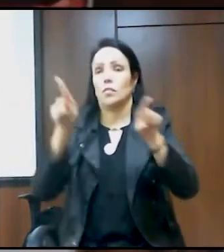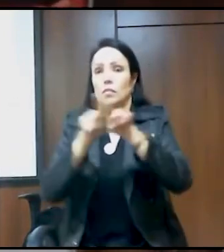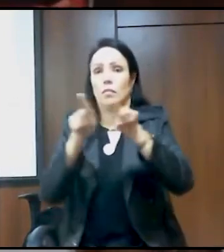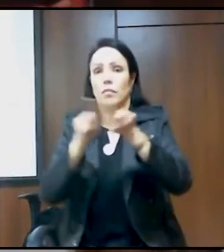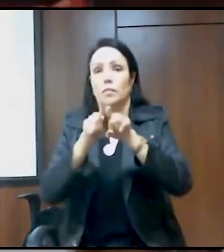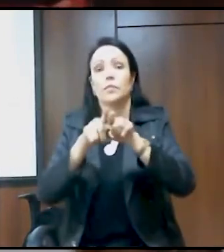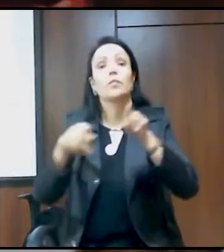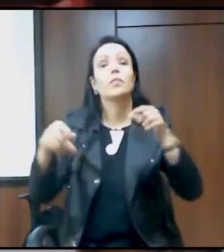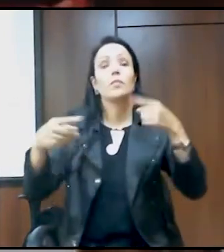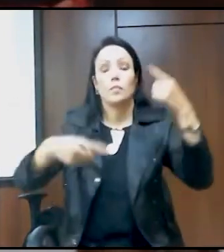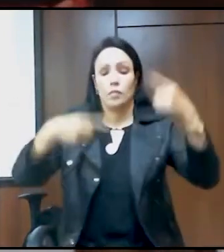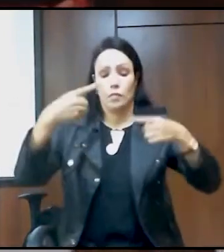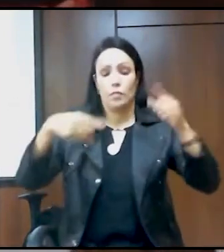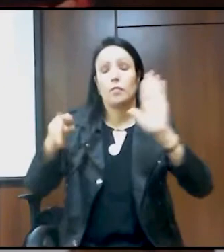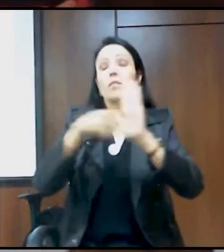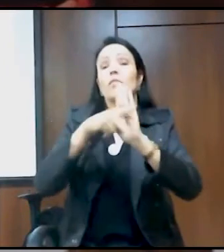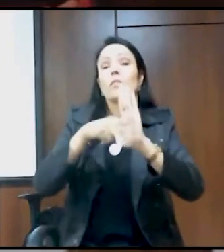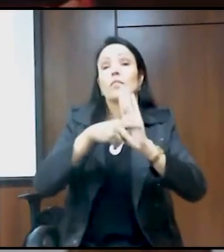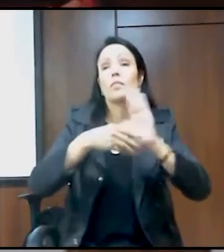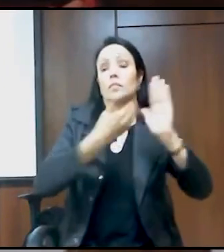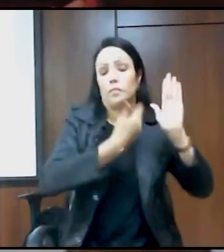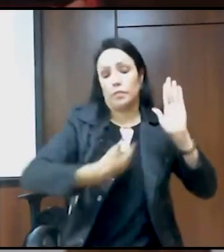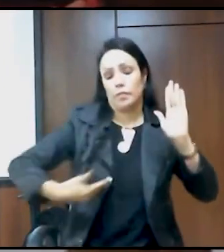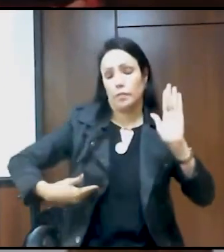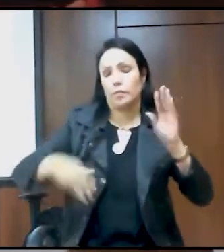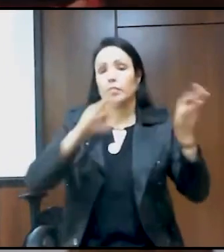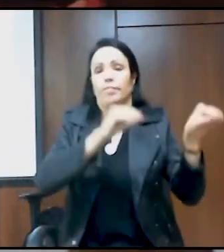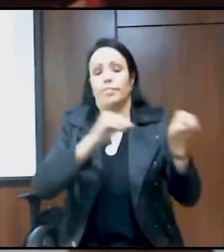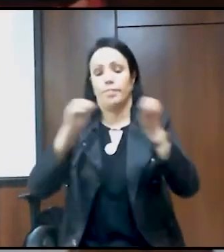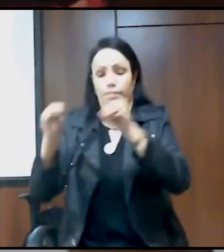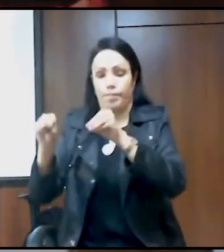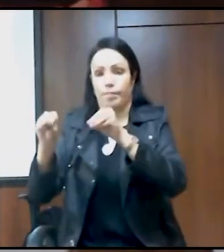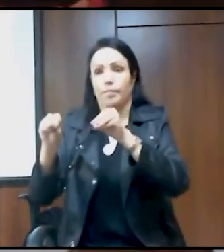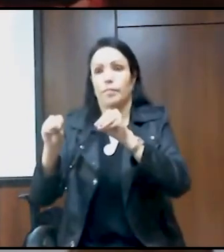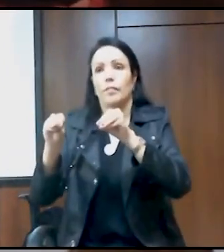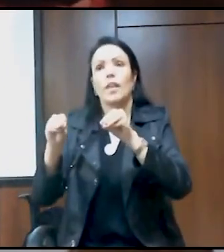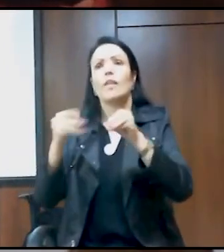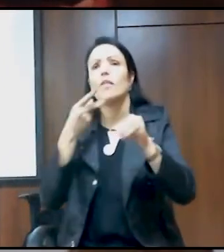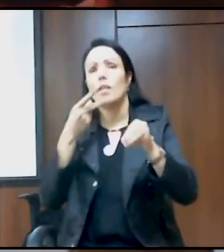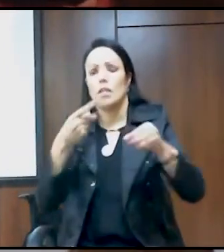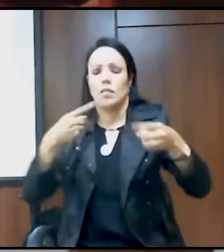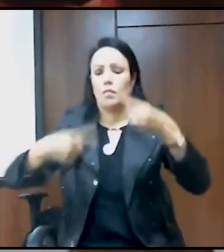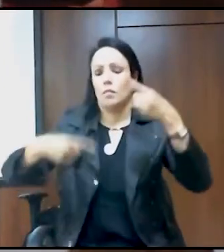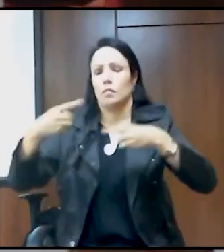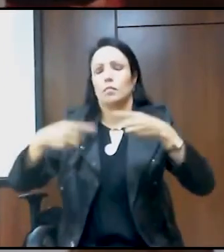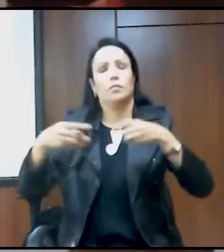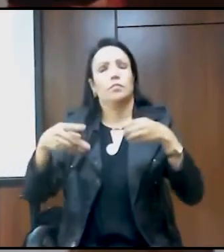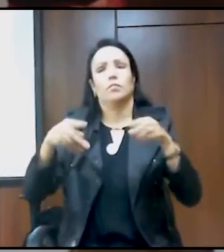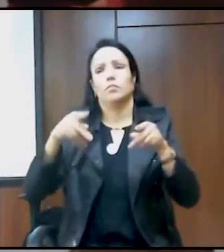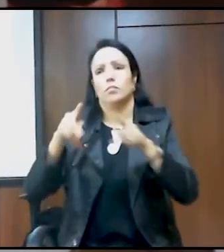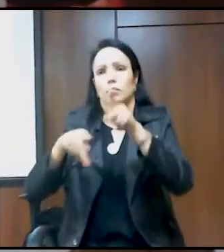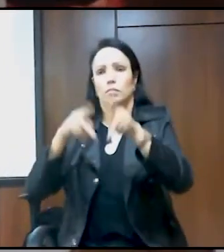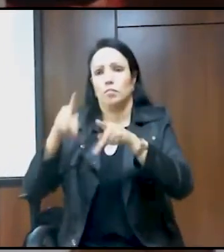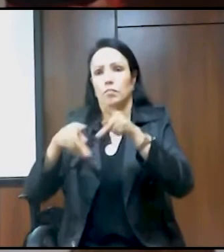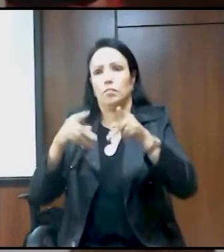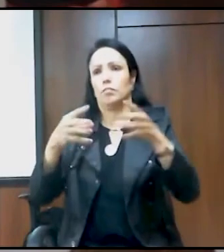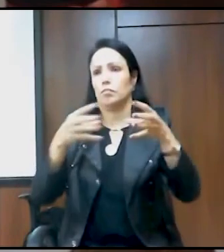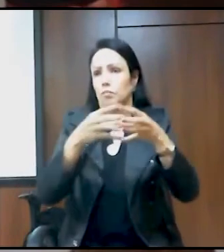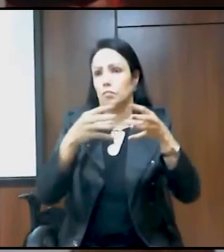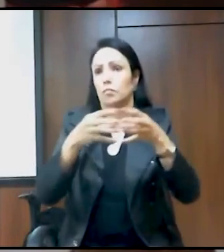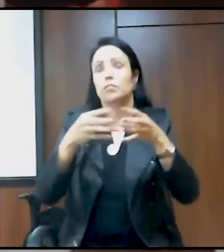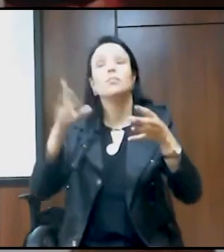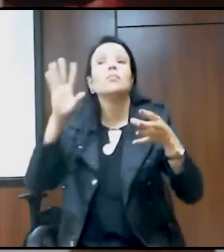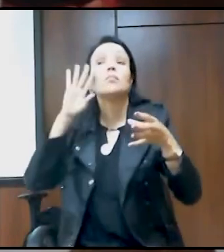e municipal muito baseada nas remoções. Então, quando a gente fala de política habitacional, isso estava na fala da Paula também, a gente tem